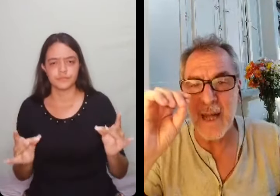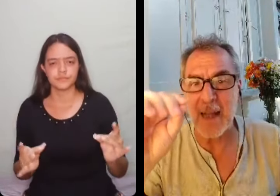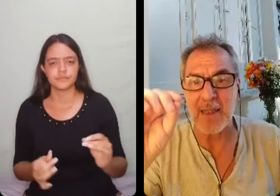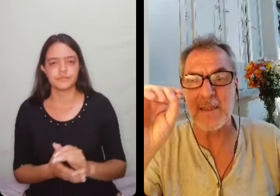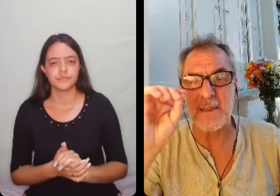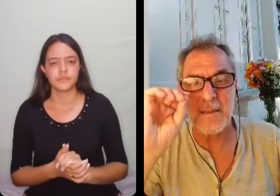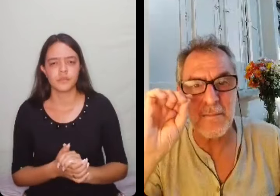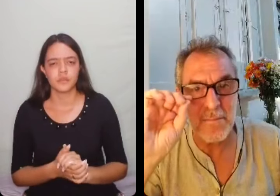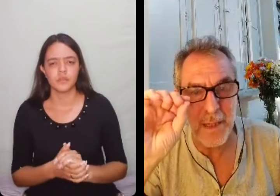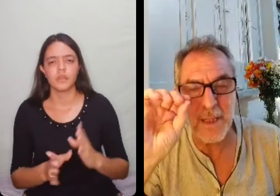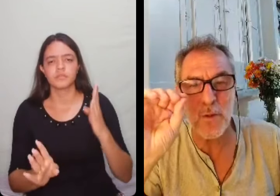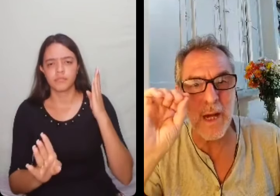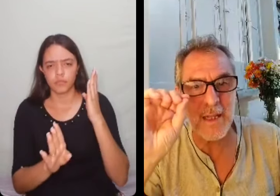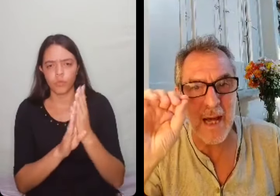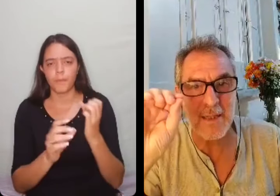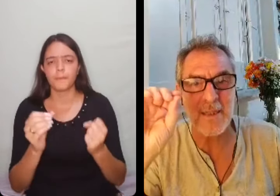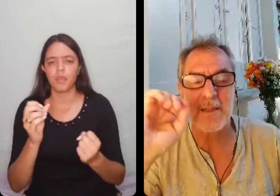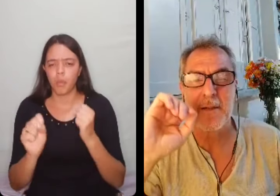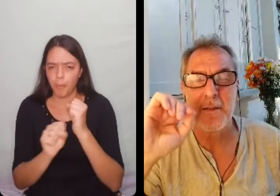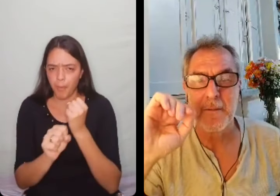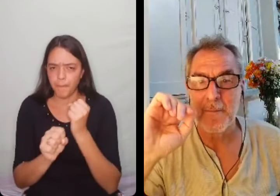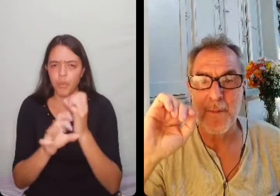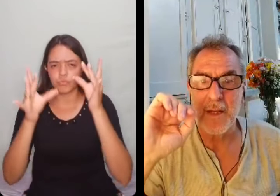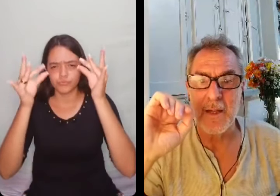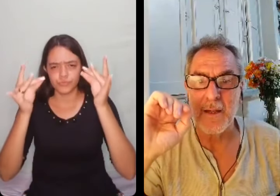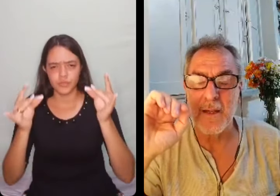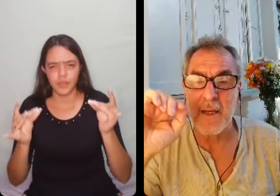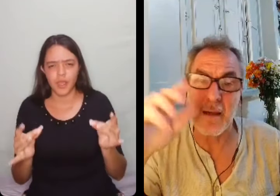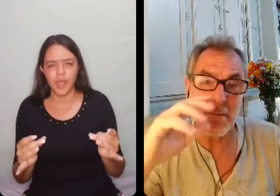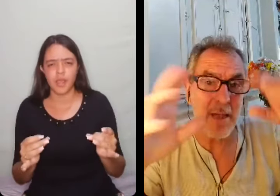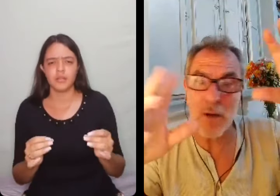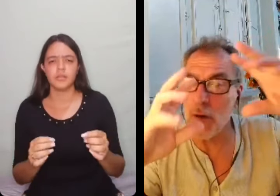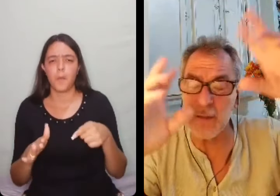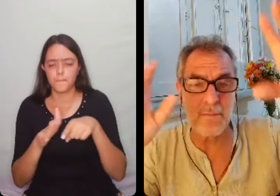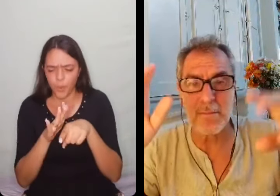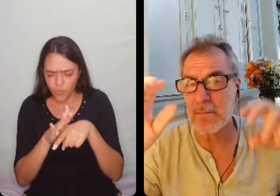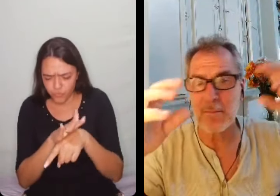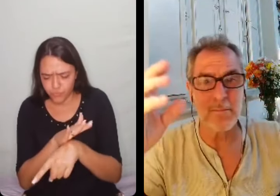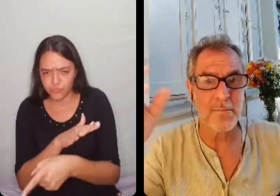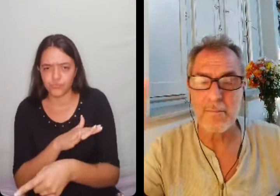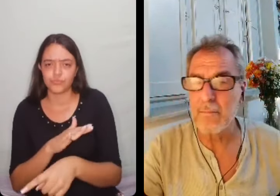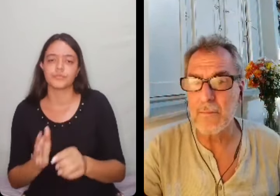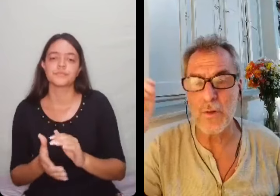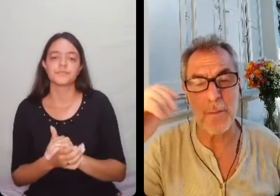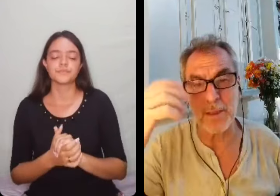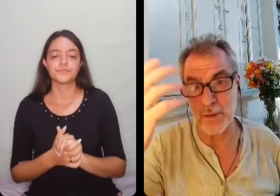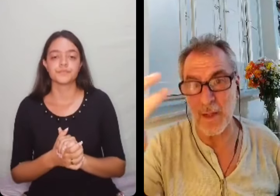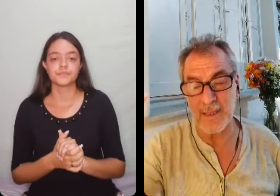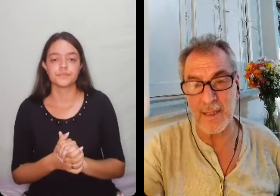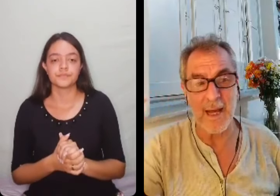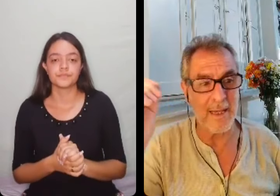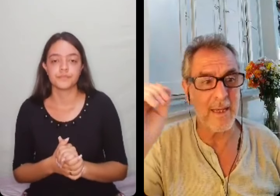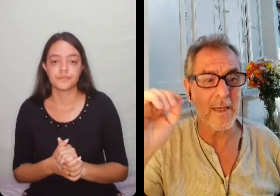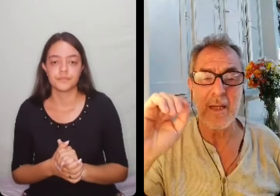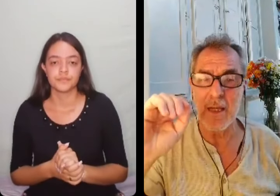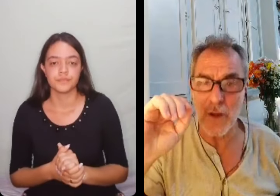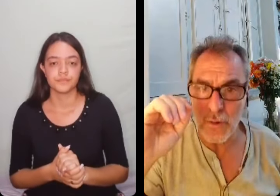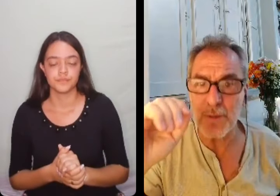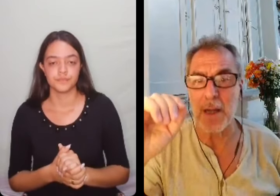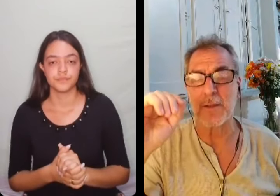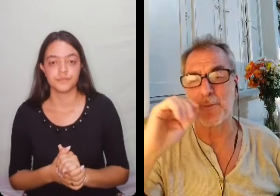detalhes. Particularidades. Que dialoguem com a pessoa que está aí